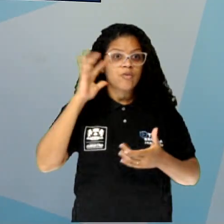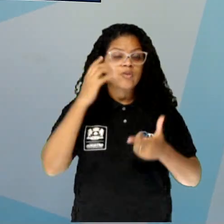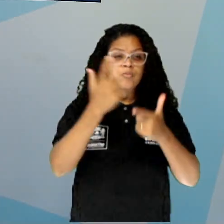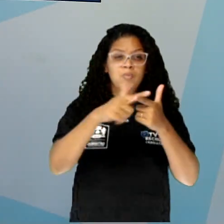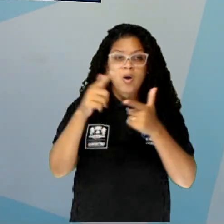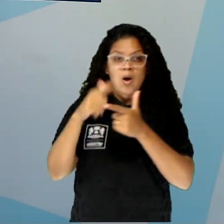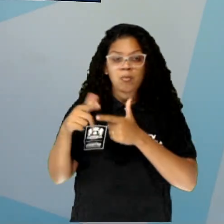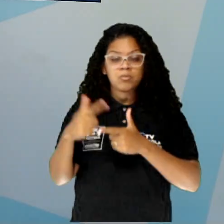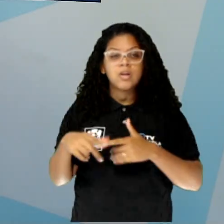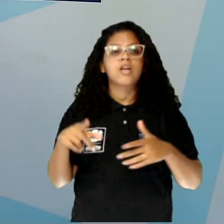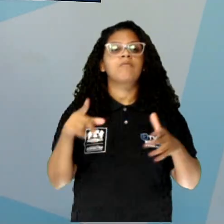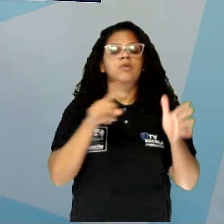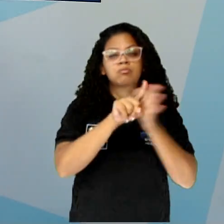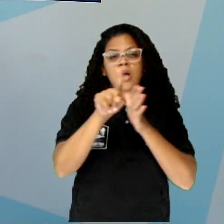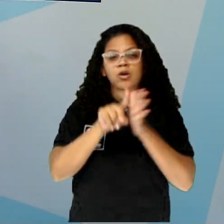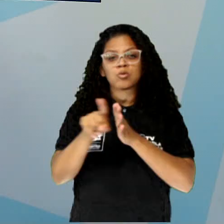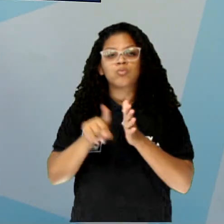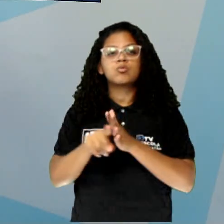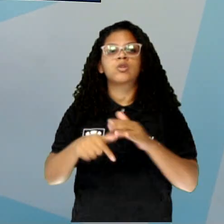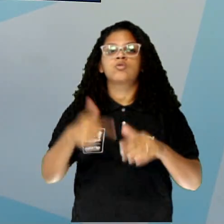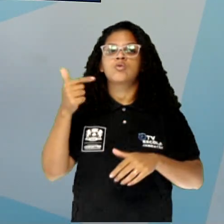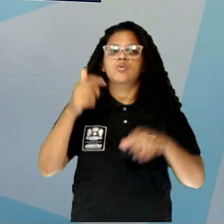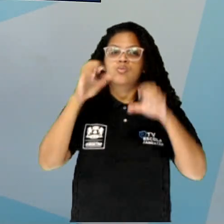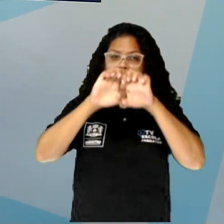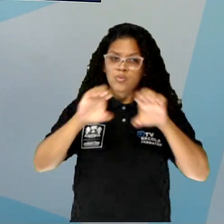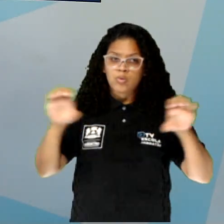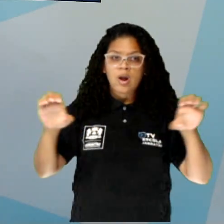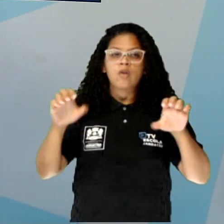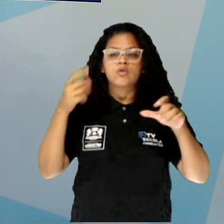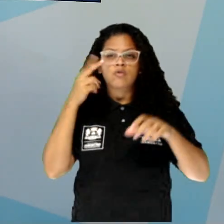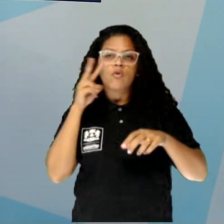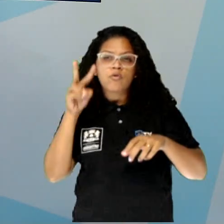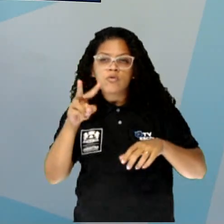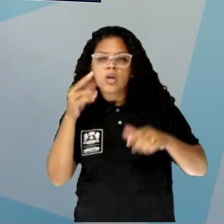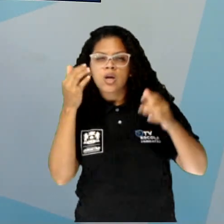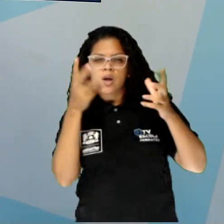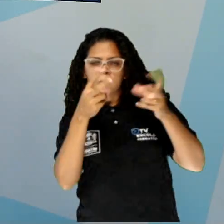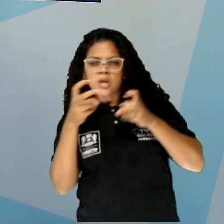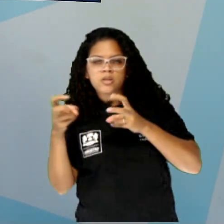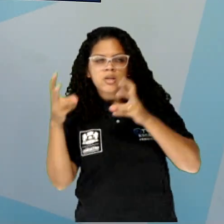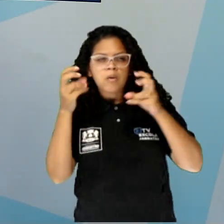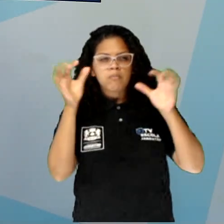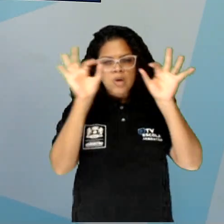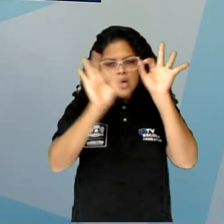grau. Então, nos probleminhas, vocês vão ler a questão, interpretar a questão, monta a